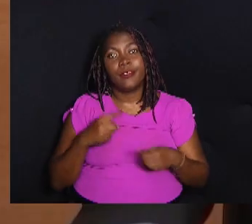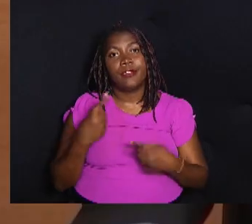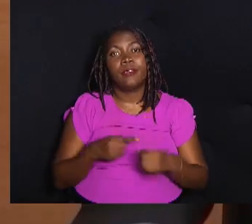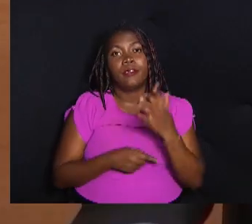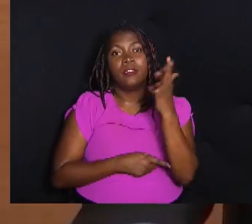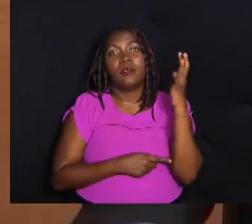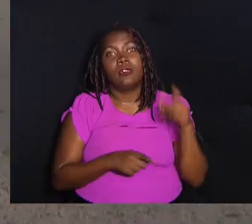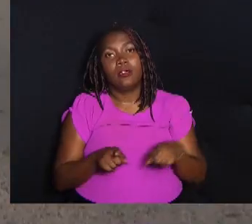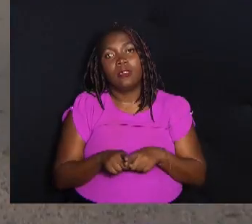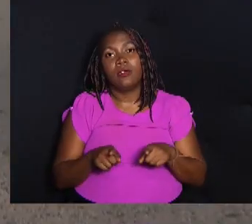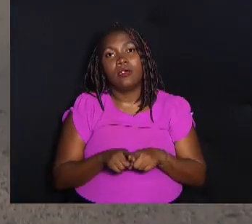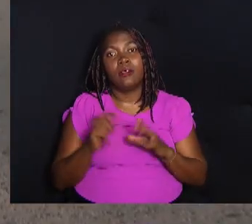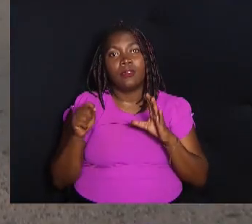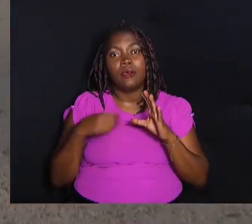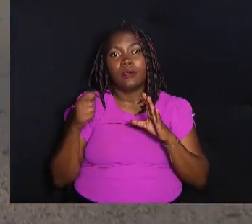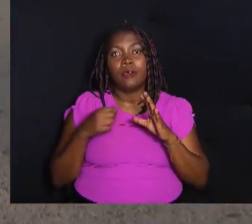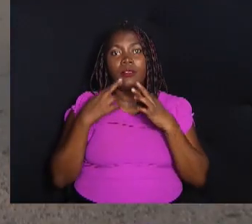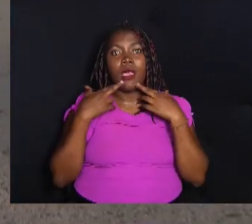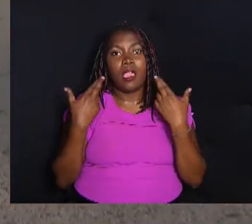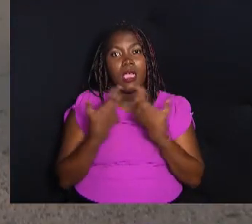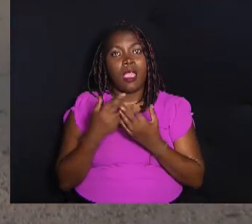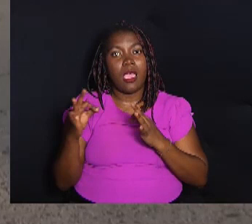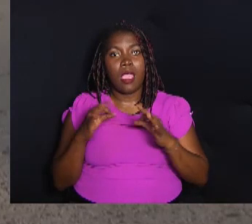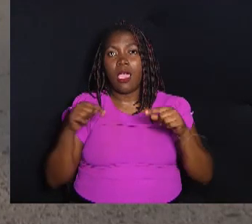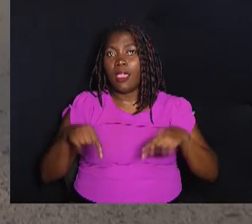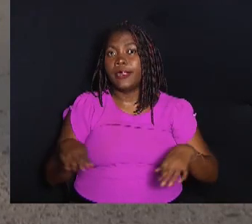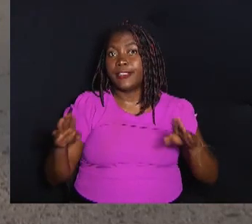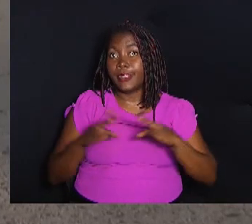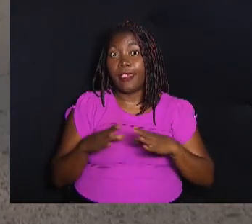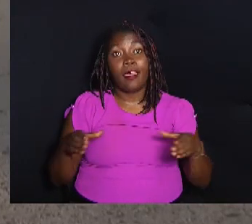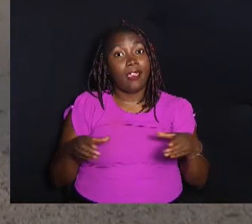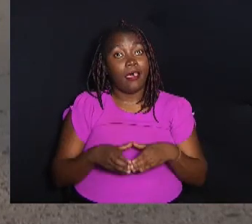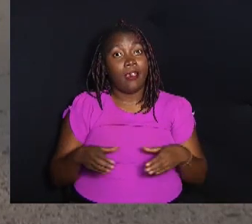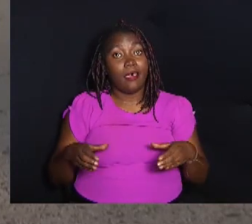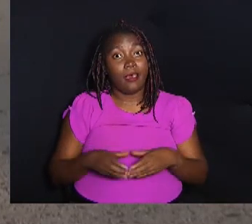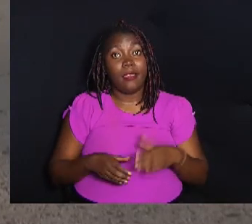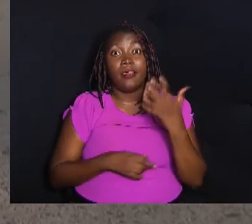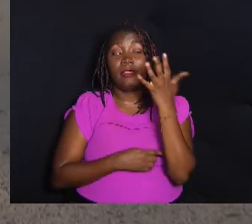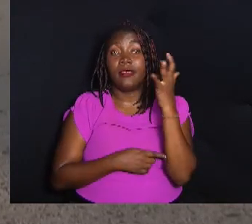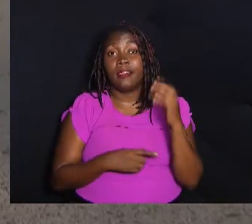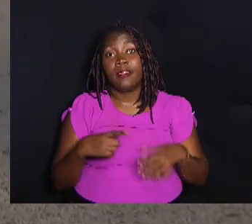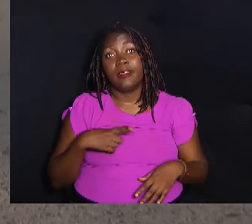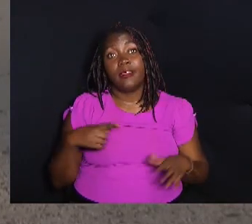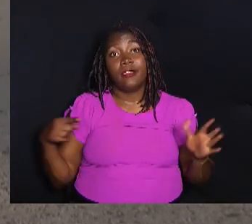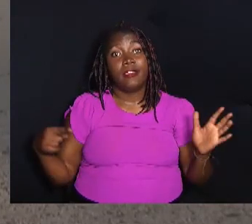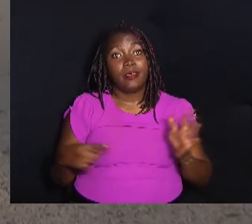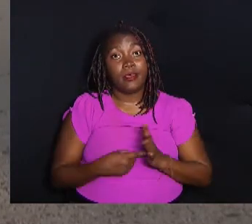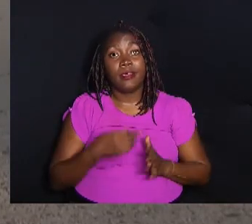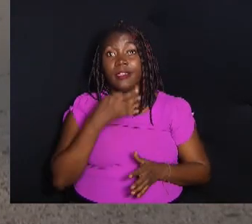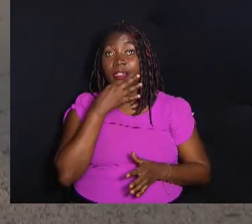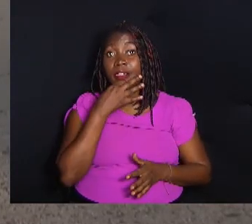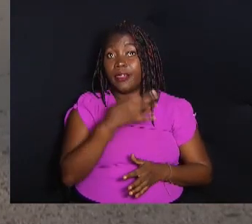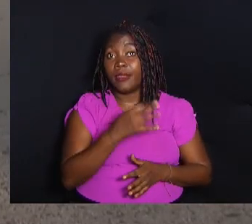reunião realizada nessa casa a comissão de Meio Ambiente criada em 2008 tem por finalidade opinar e emitir pareceres